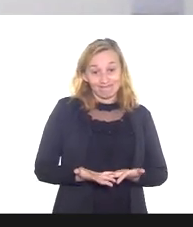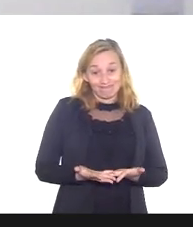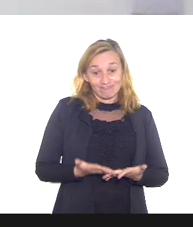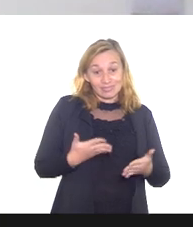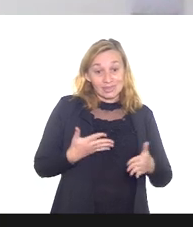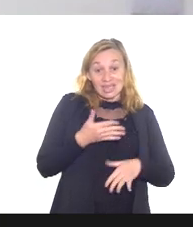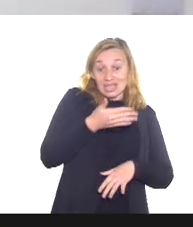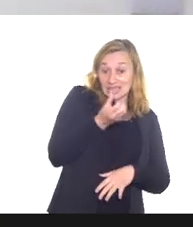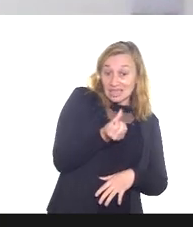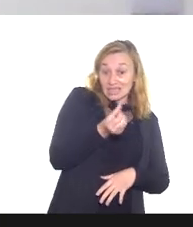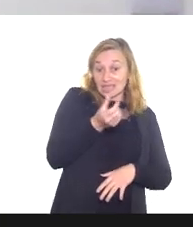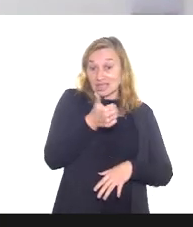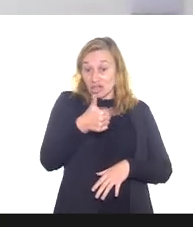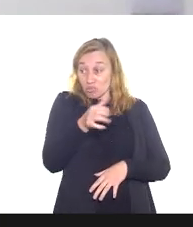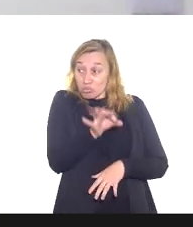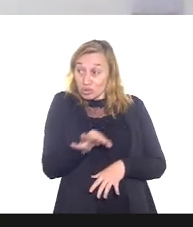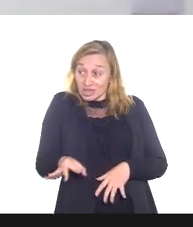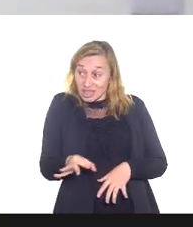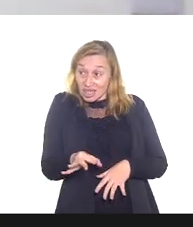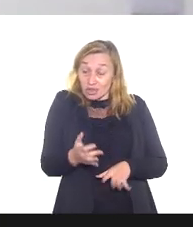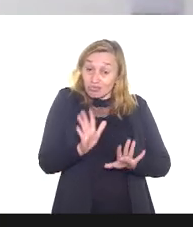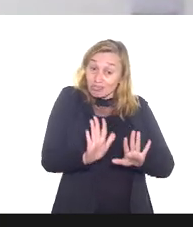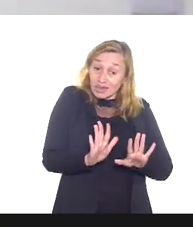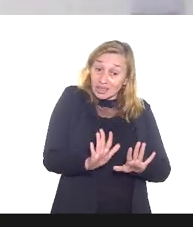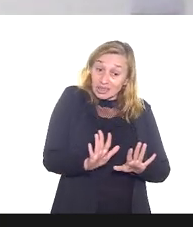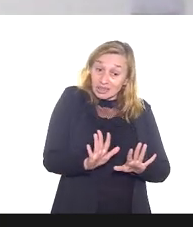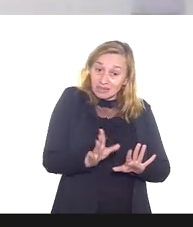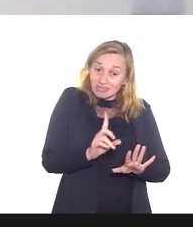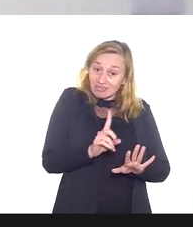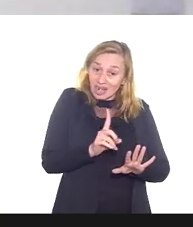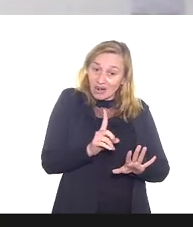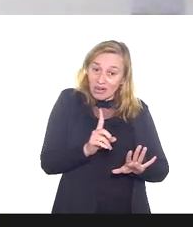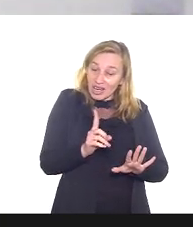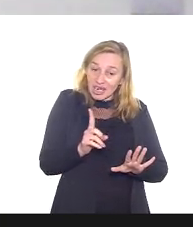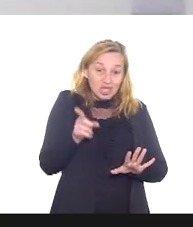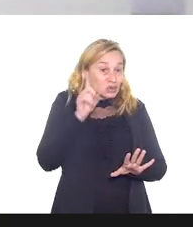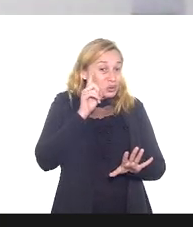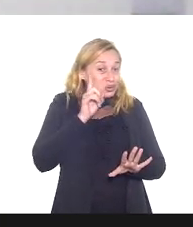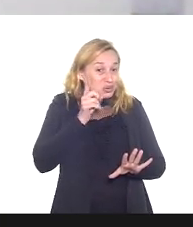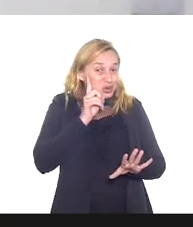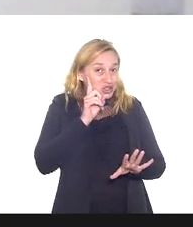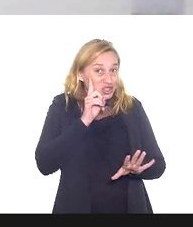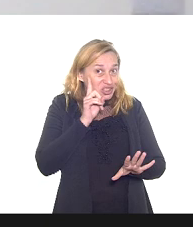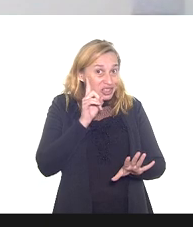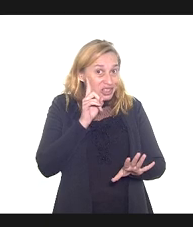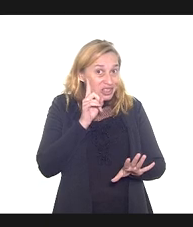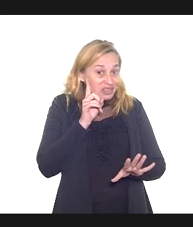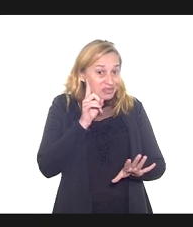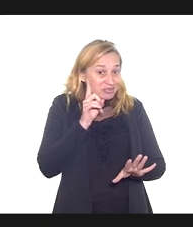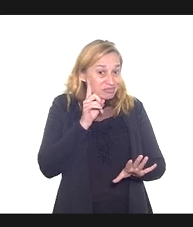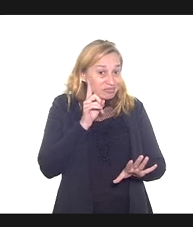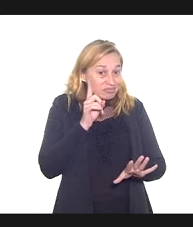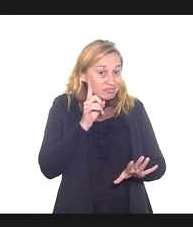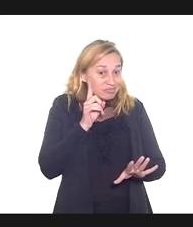chegava a 61%, sendo que não era de forma diária e regular, era de forma,